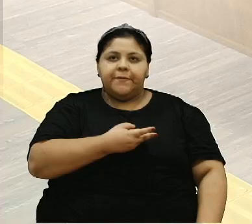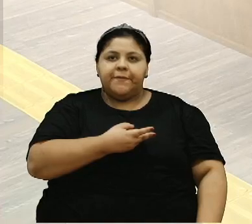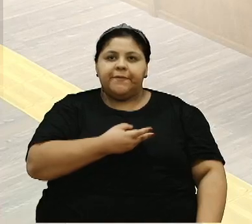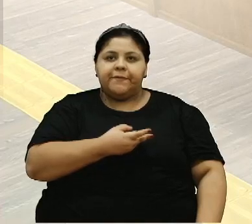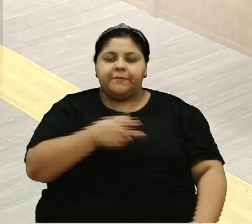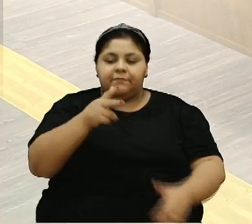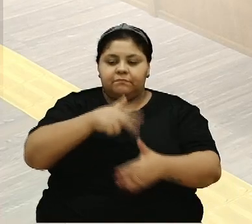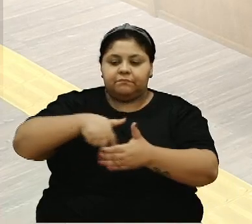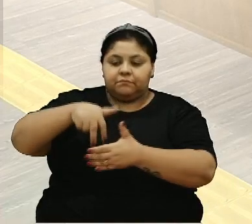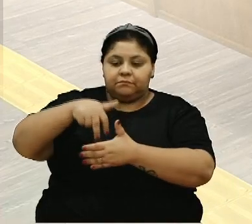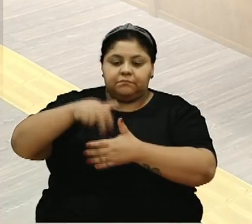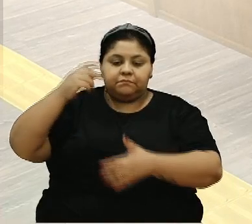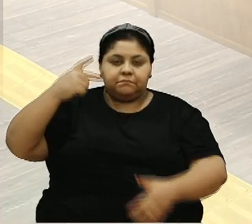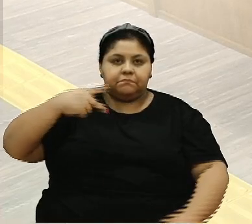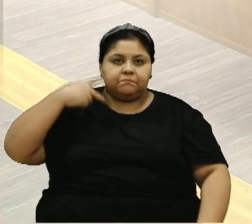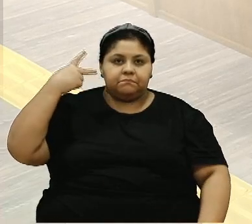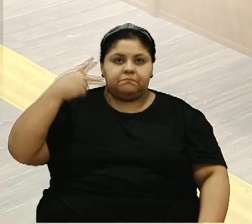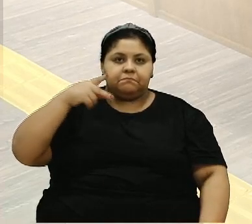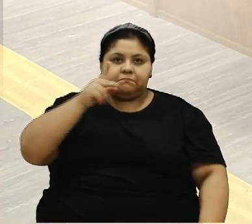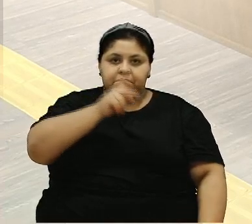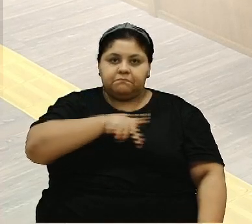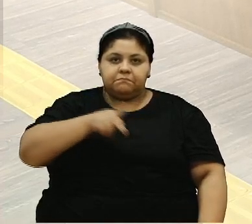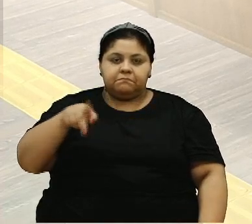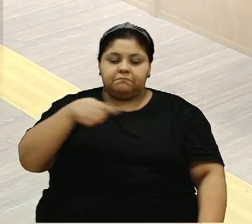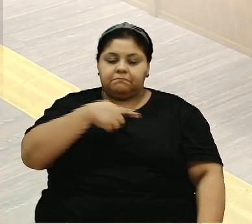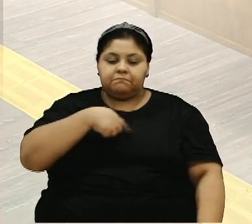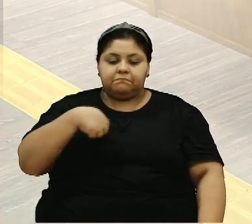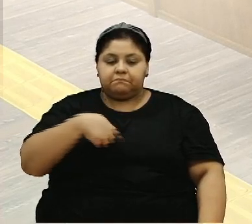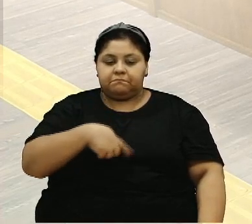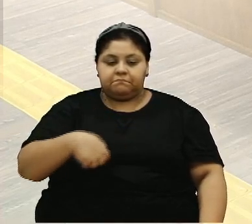Na tribuna, vereador professor Zanquim.